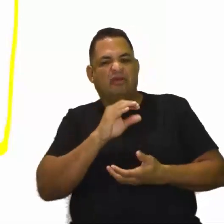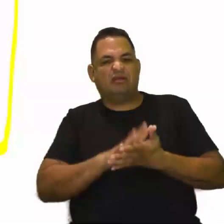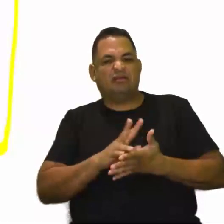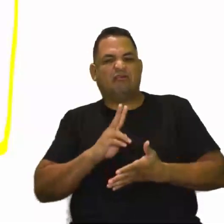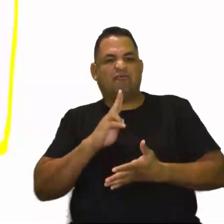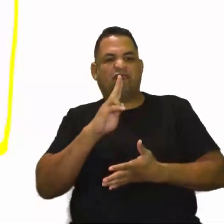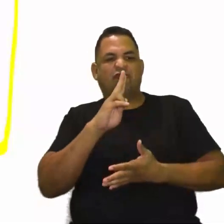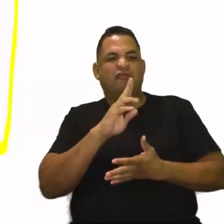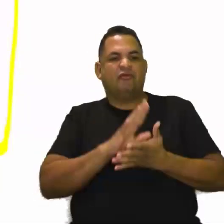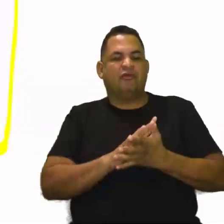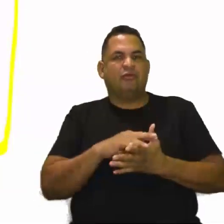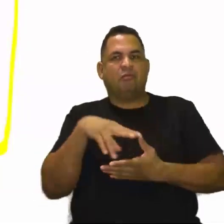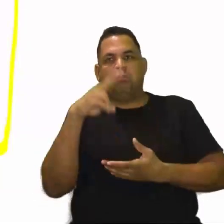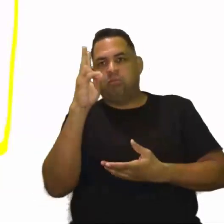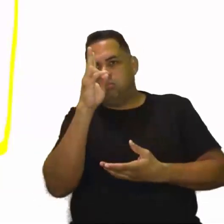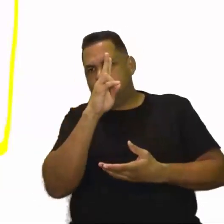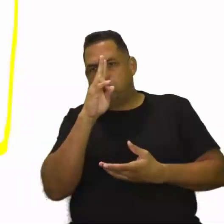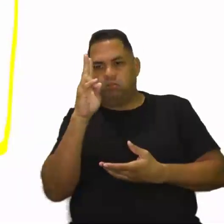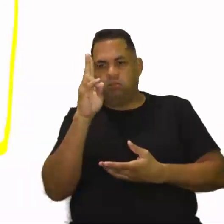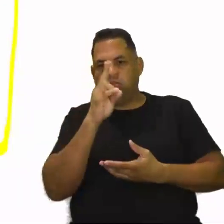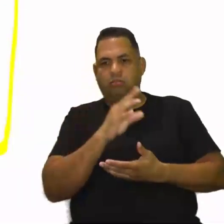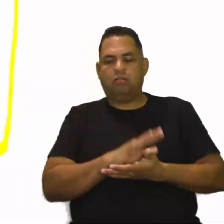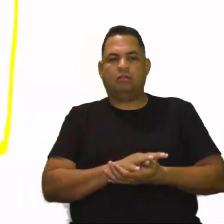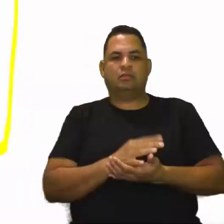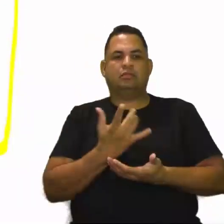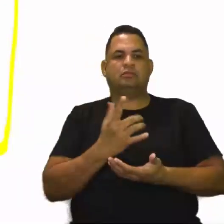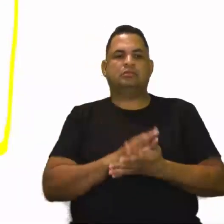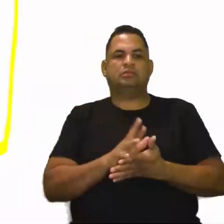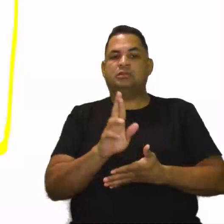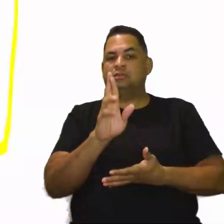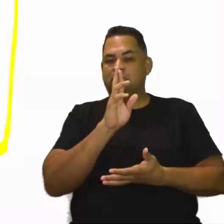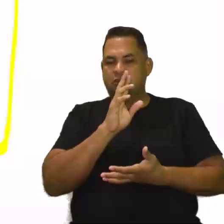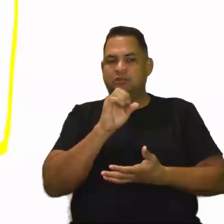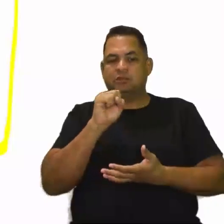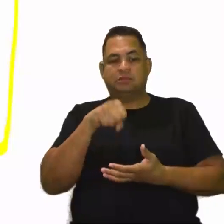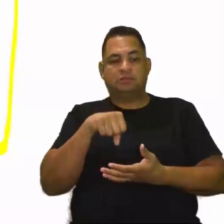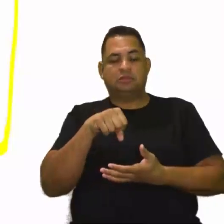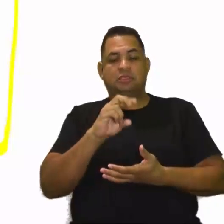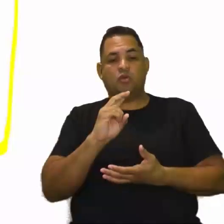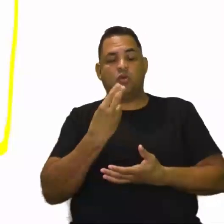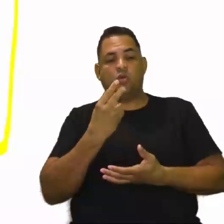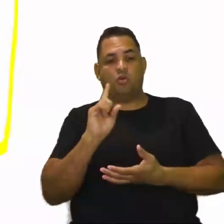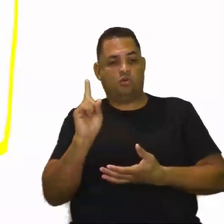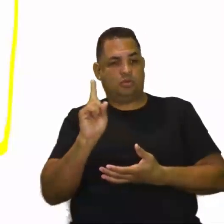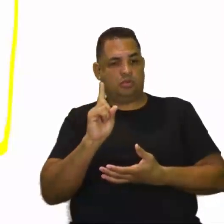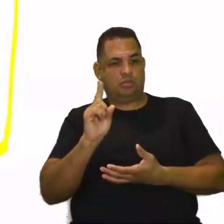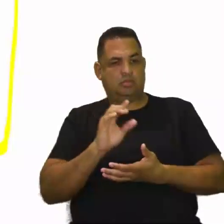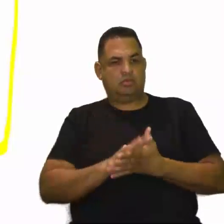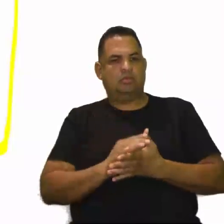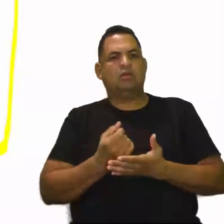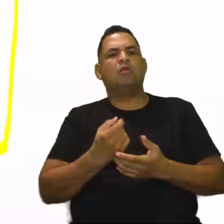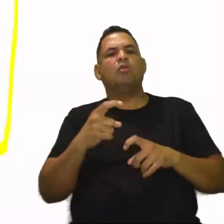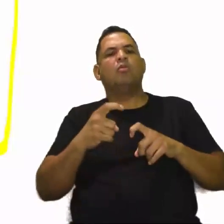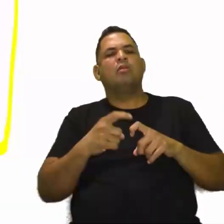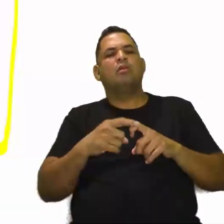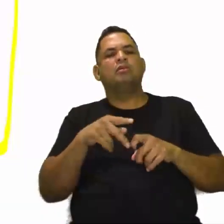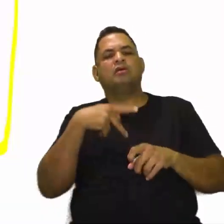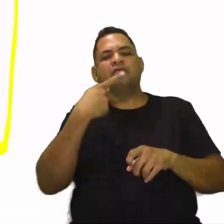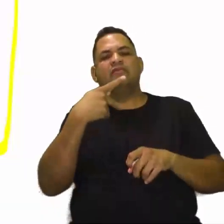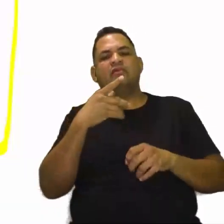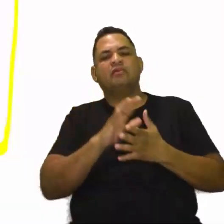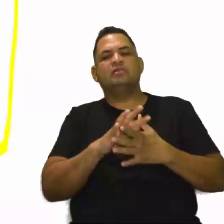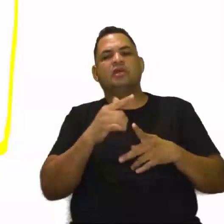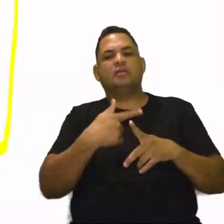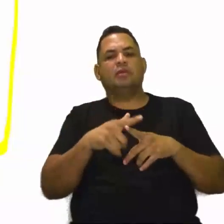fortes episódios de tontura? Aí você responde aí, sim ou não. Algum médico já lhe disse que você